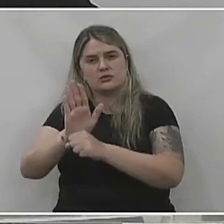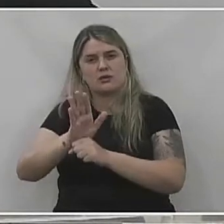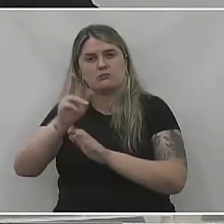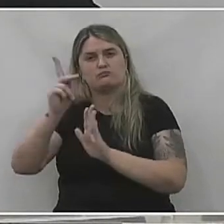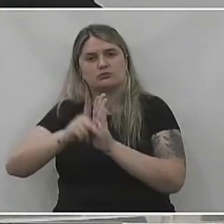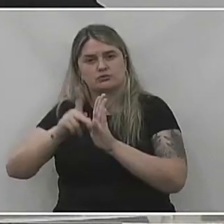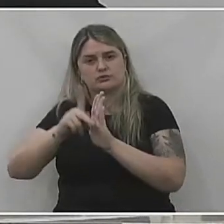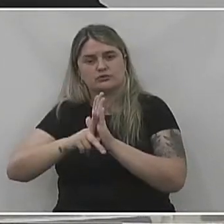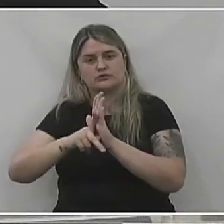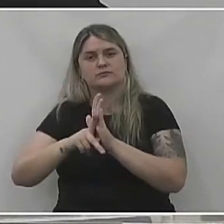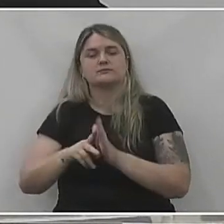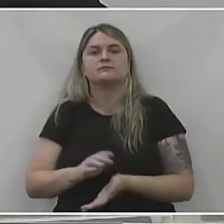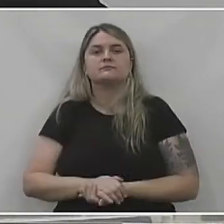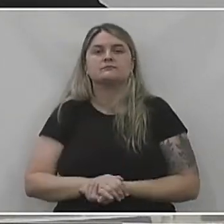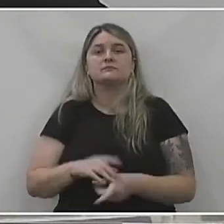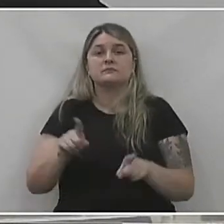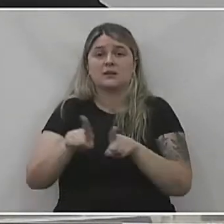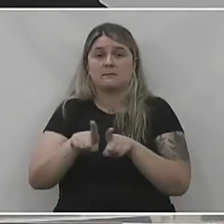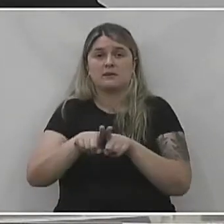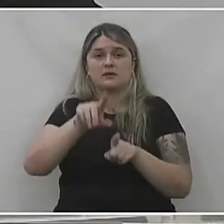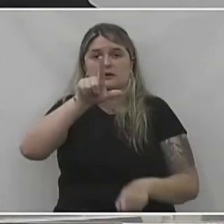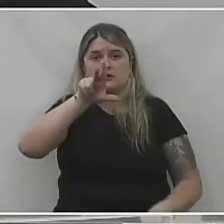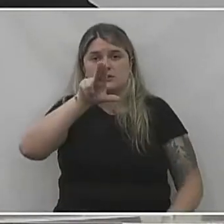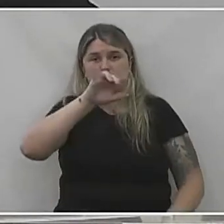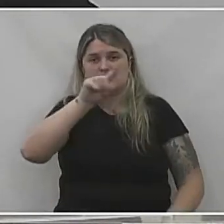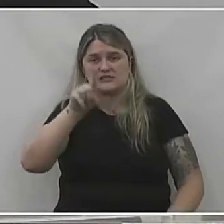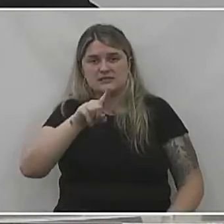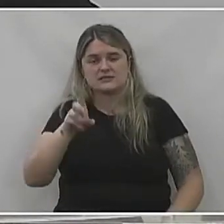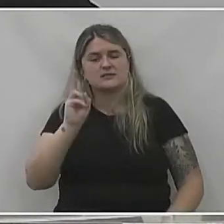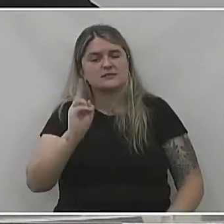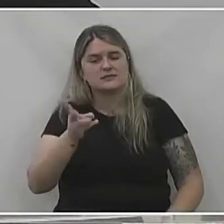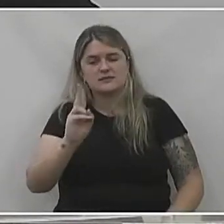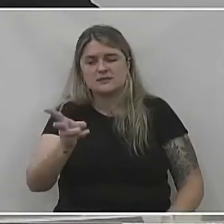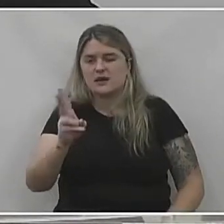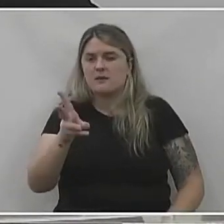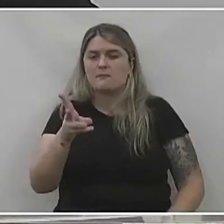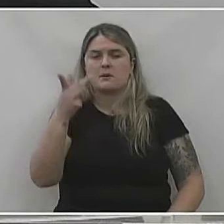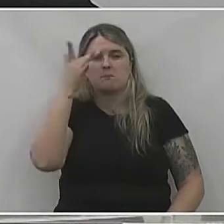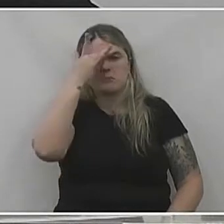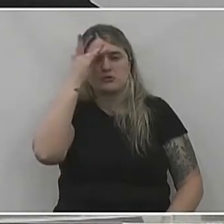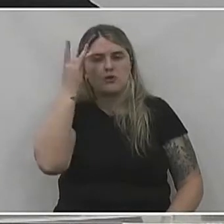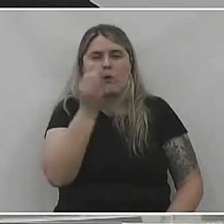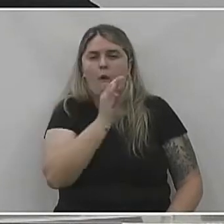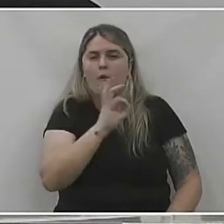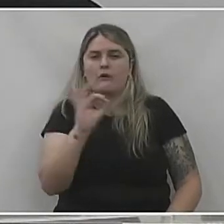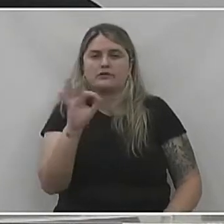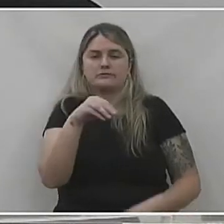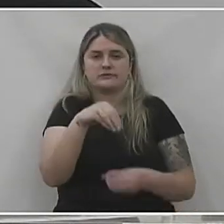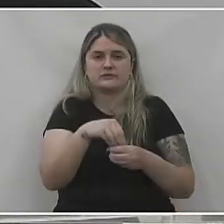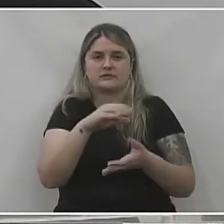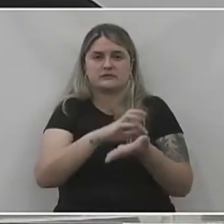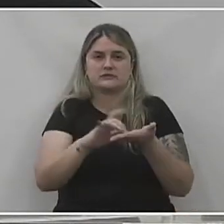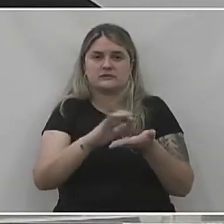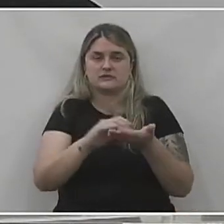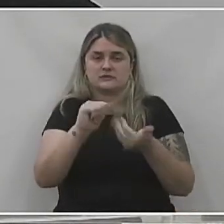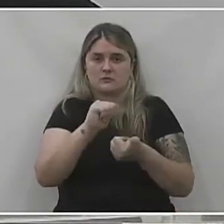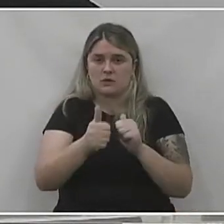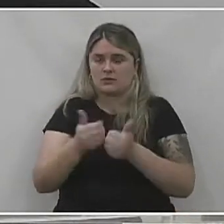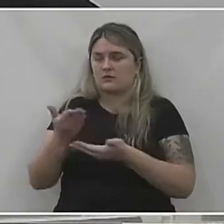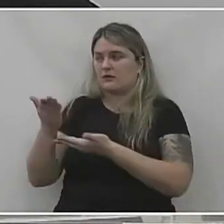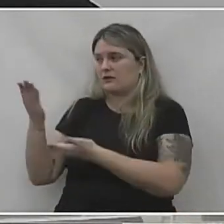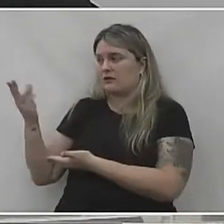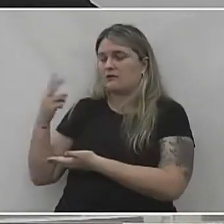projeto ao Luiz Carlos sempre prestativo lá na secretaria de esportes ao